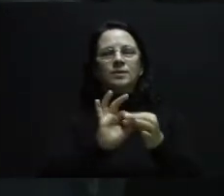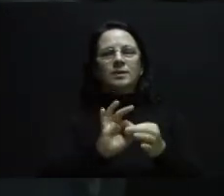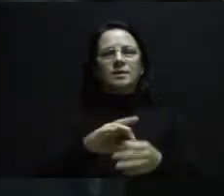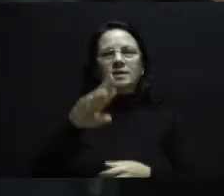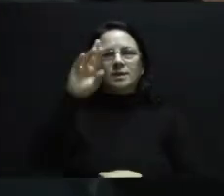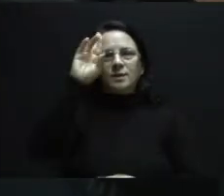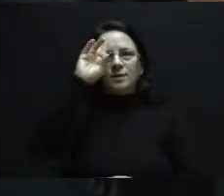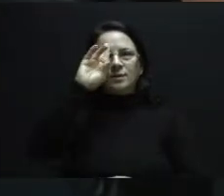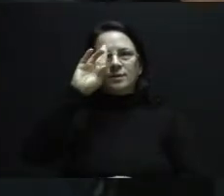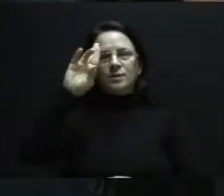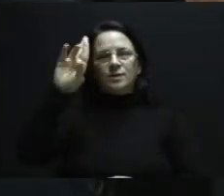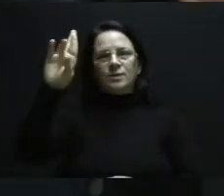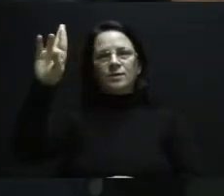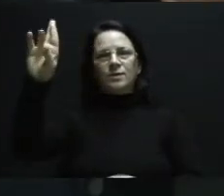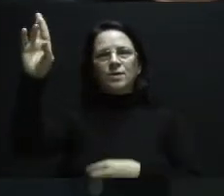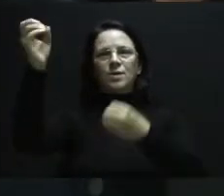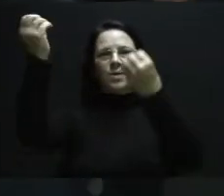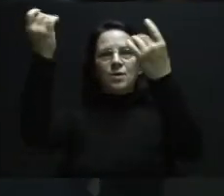Abençoa, Senhor,